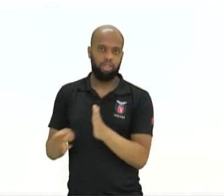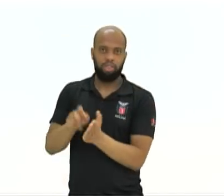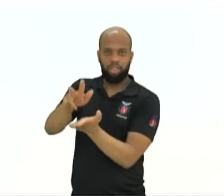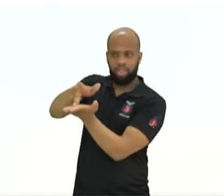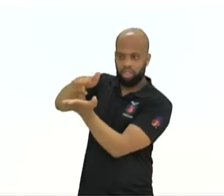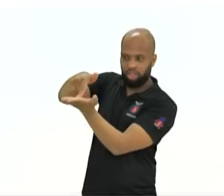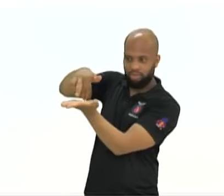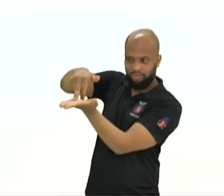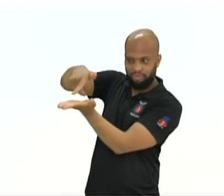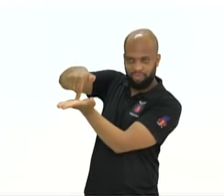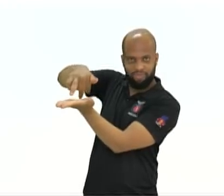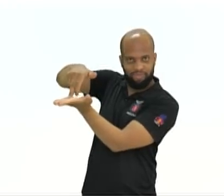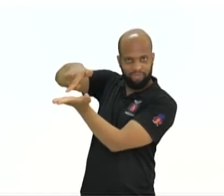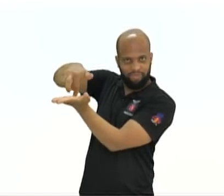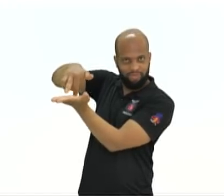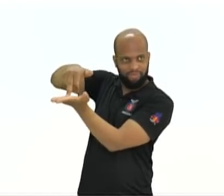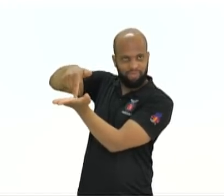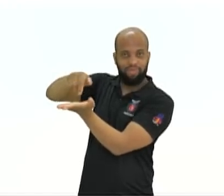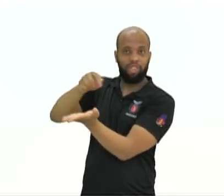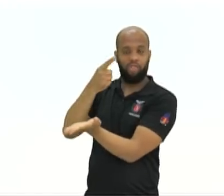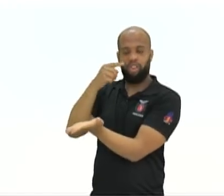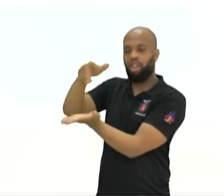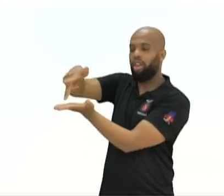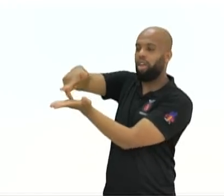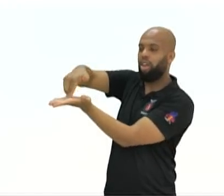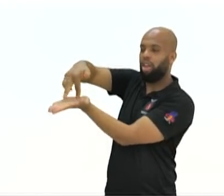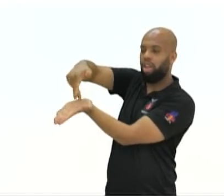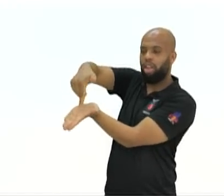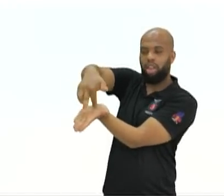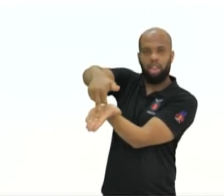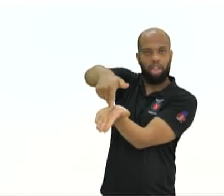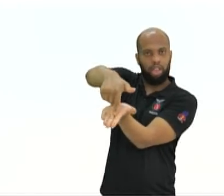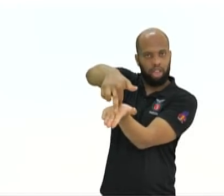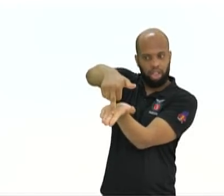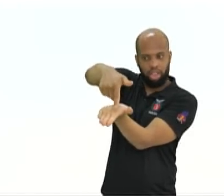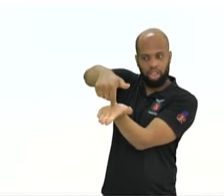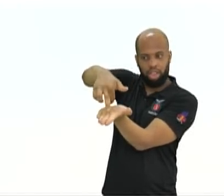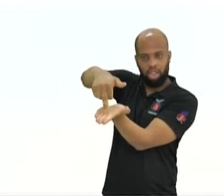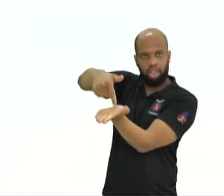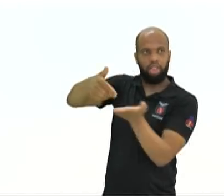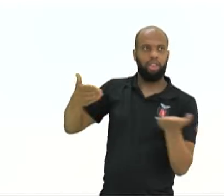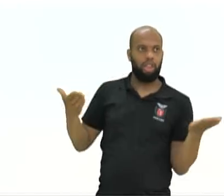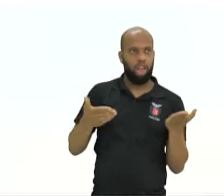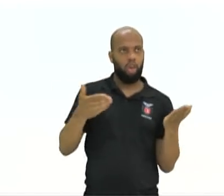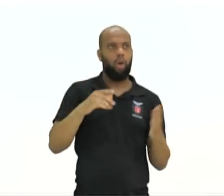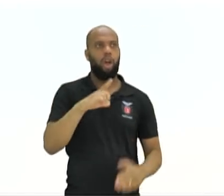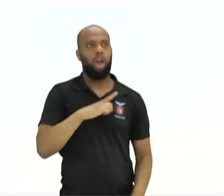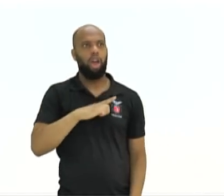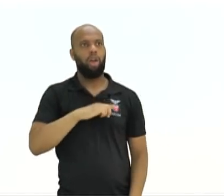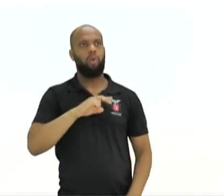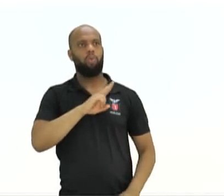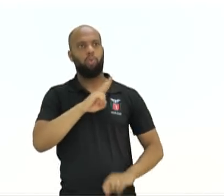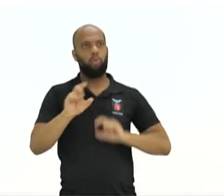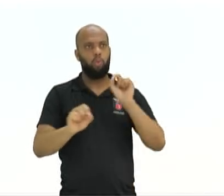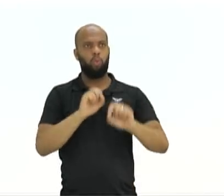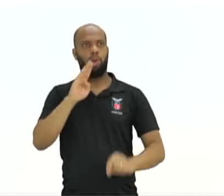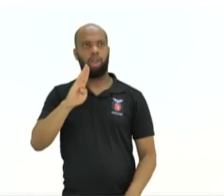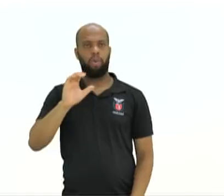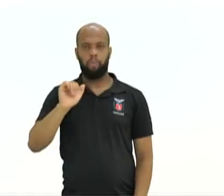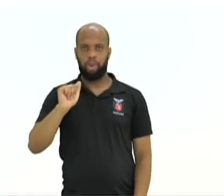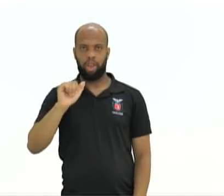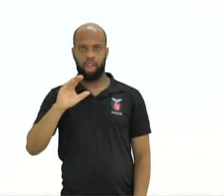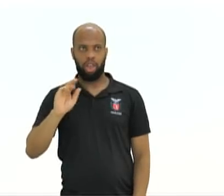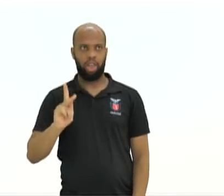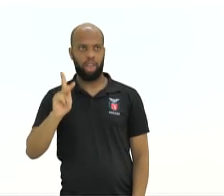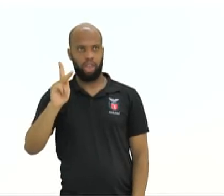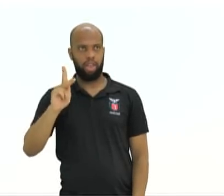se chamava backslide. Então, aqui a gente tem uma pequena confusão. Muita gente acha que foi o Michael